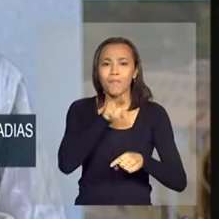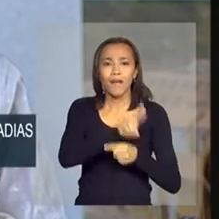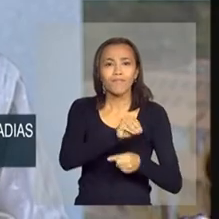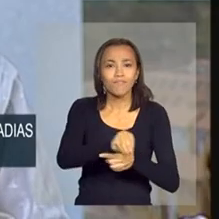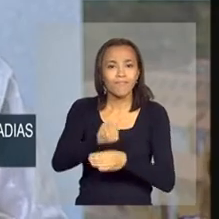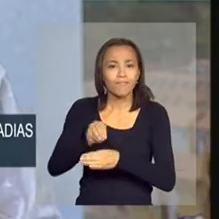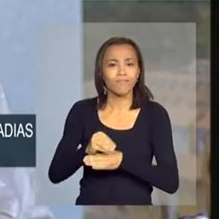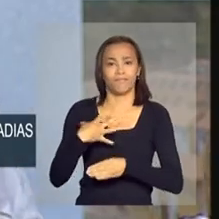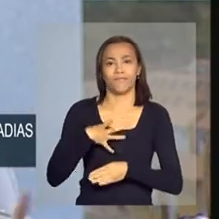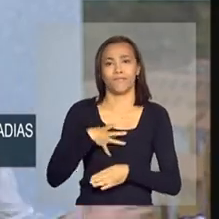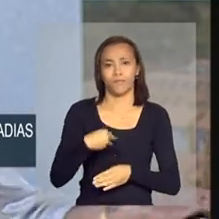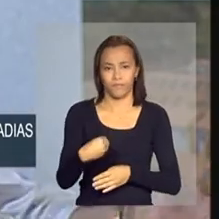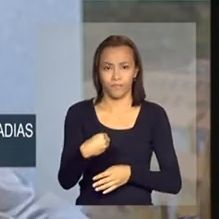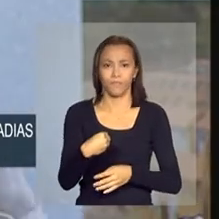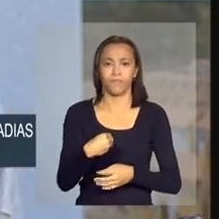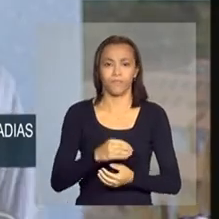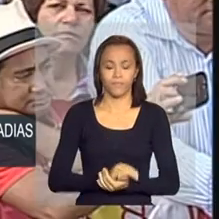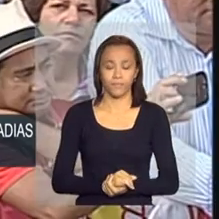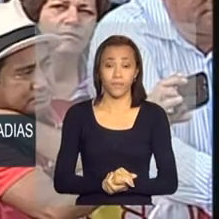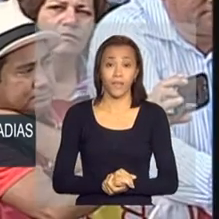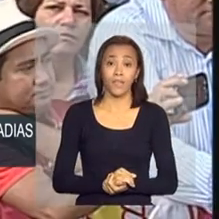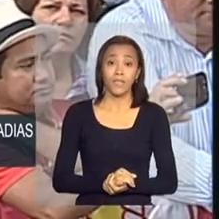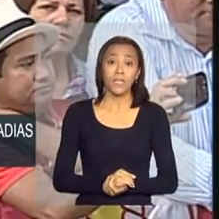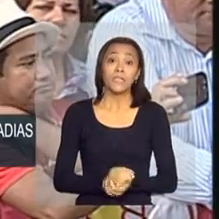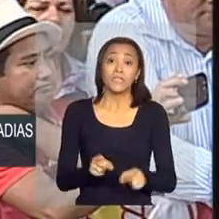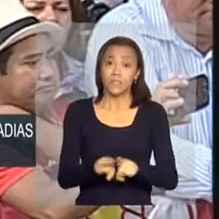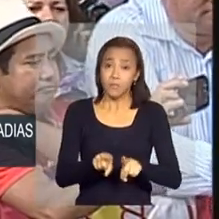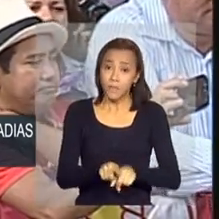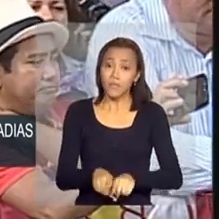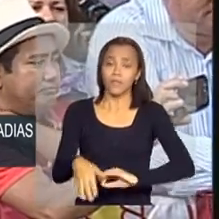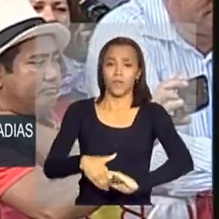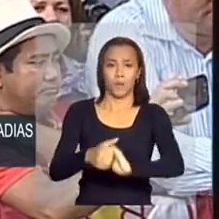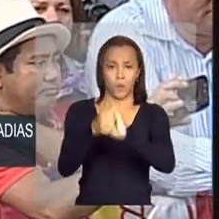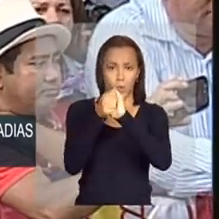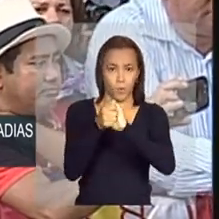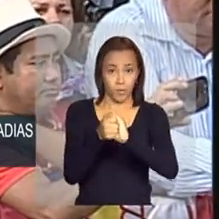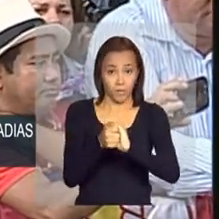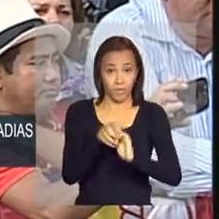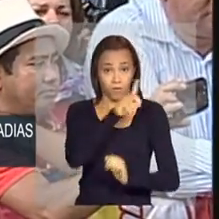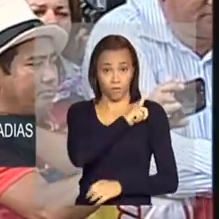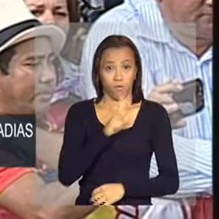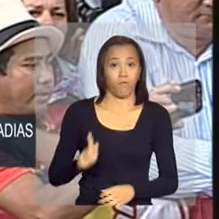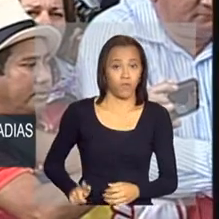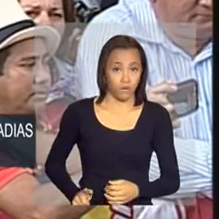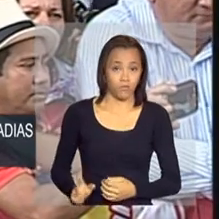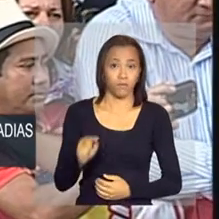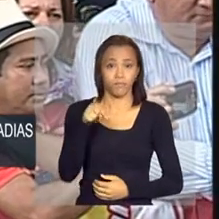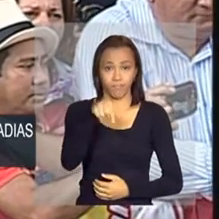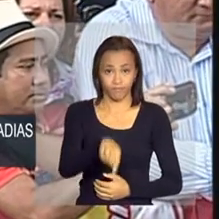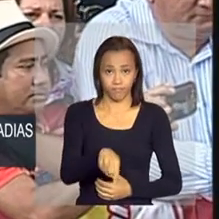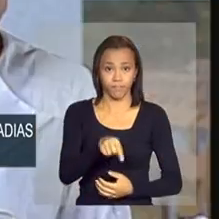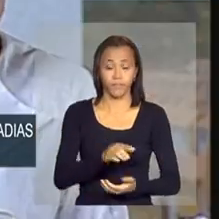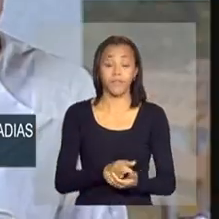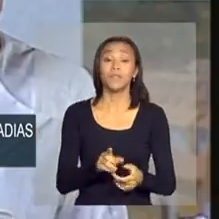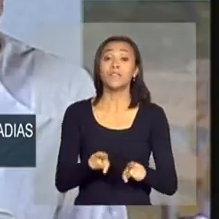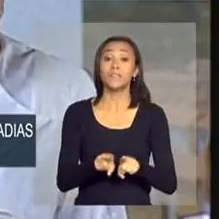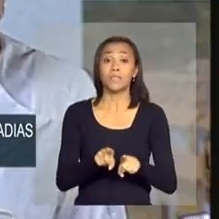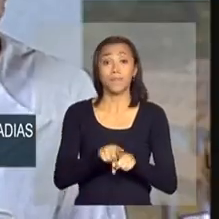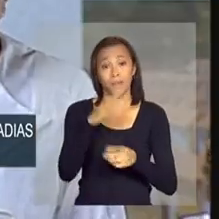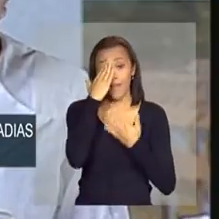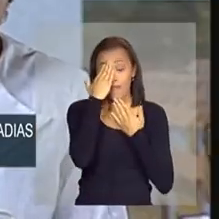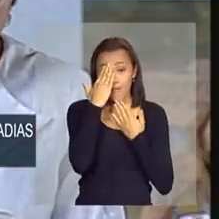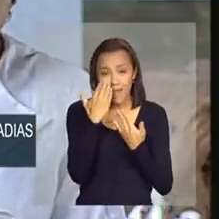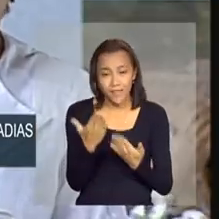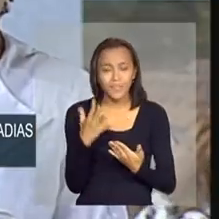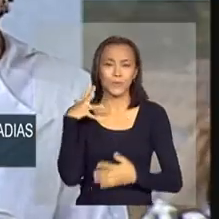criar seus filhos eu queria cumprimentar aqui também o governador e agradecer